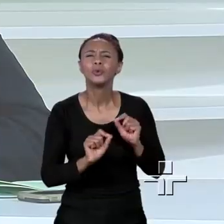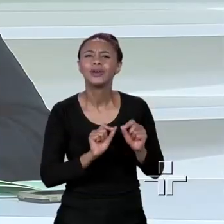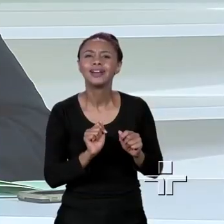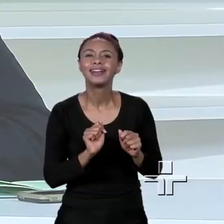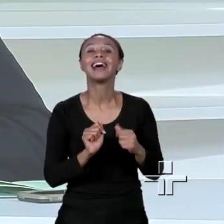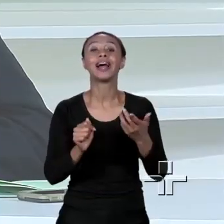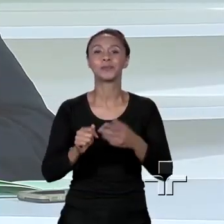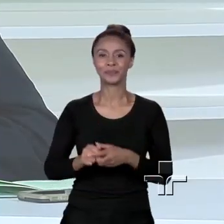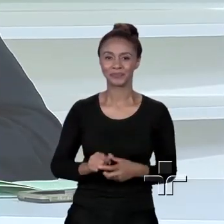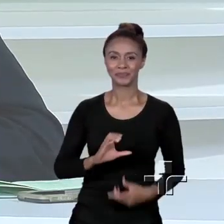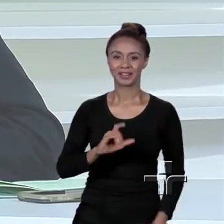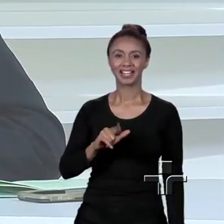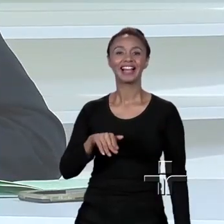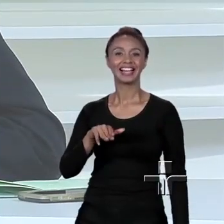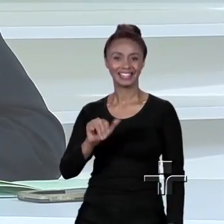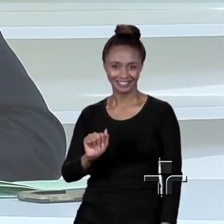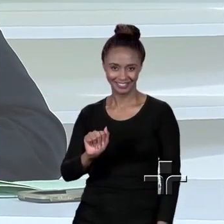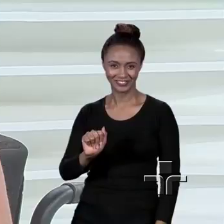o clima.